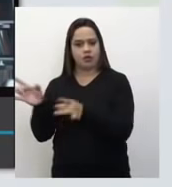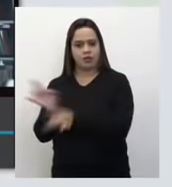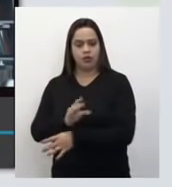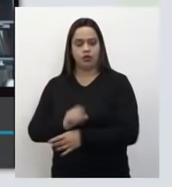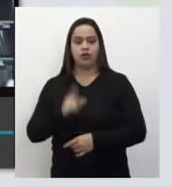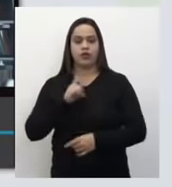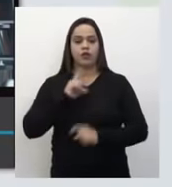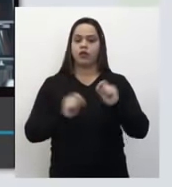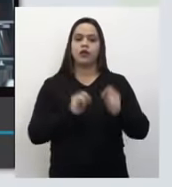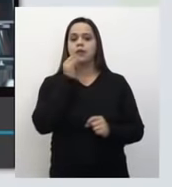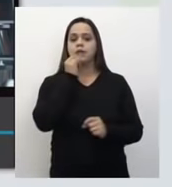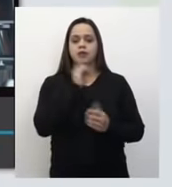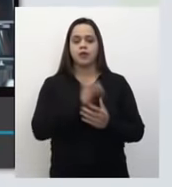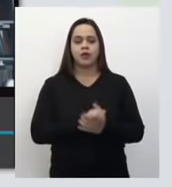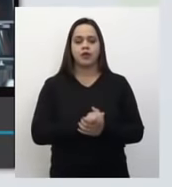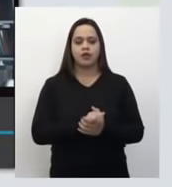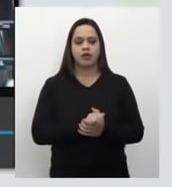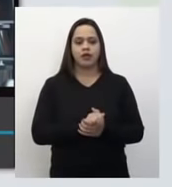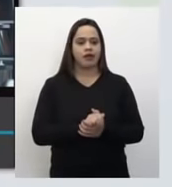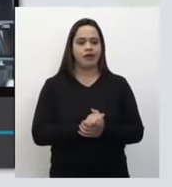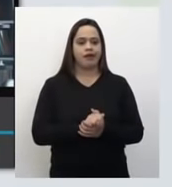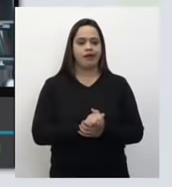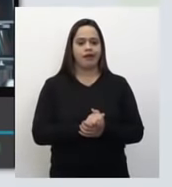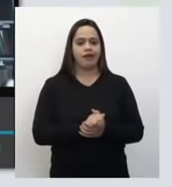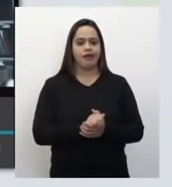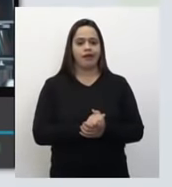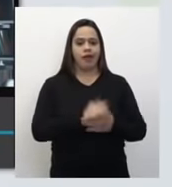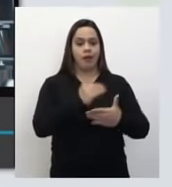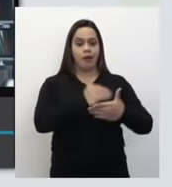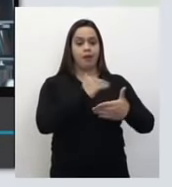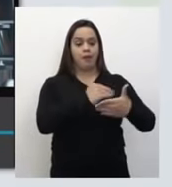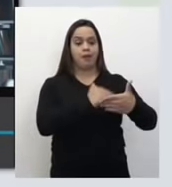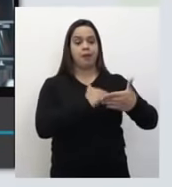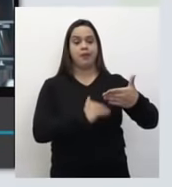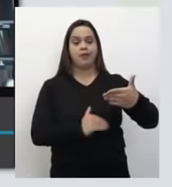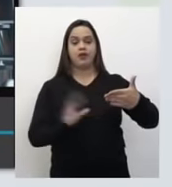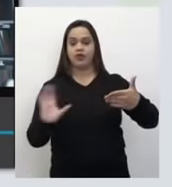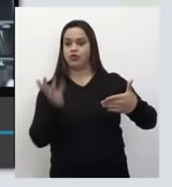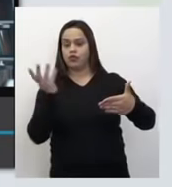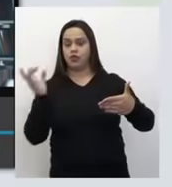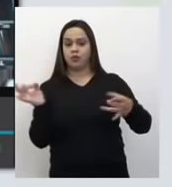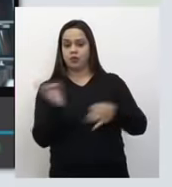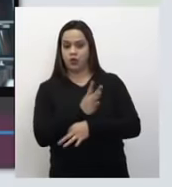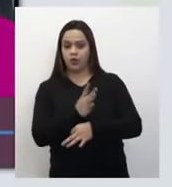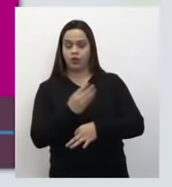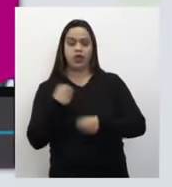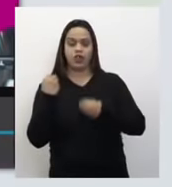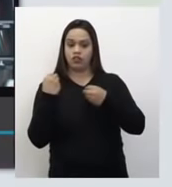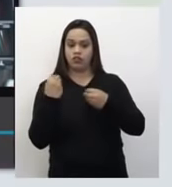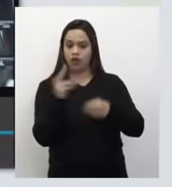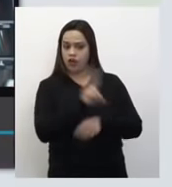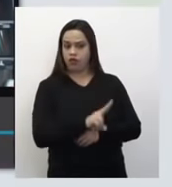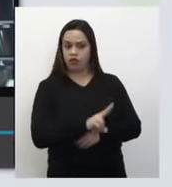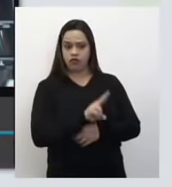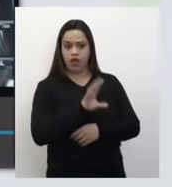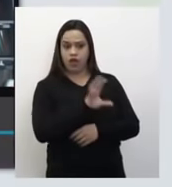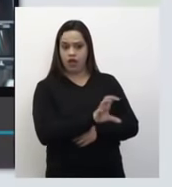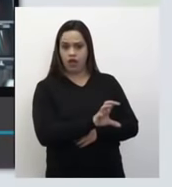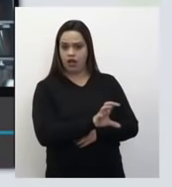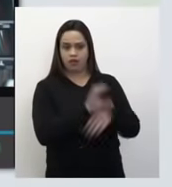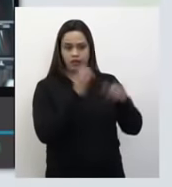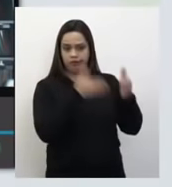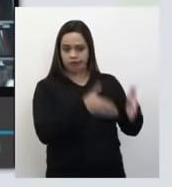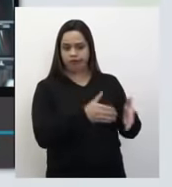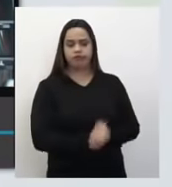série, tem um cardápio, né, uma coleção de soluções prontas que a gente aplica em situações específicas. Tem uma outra turma que pensa